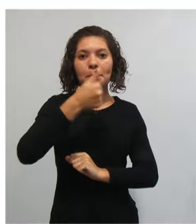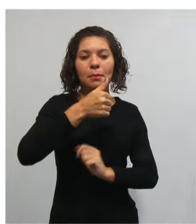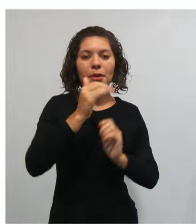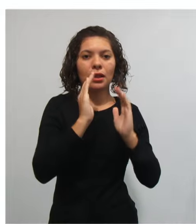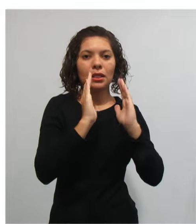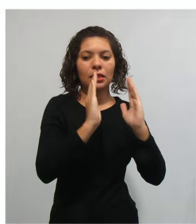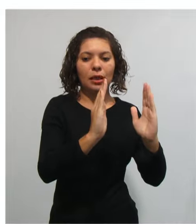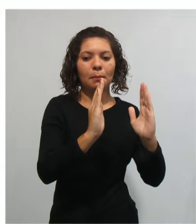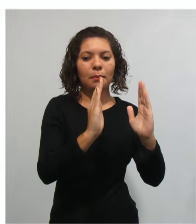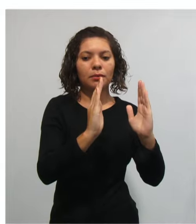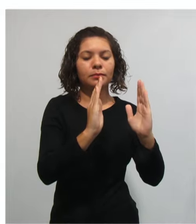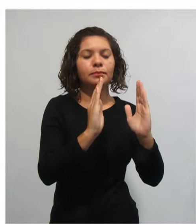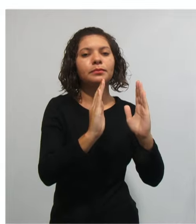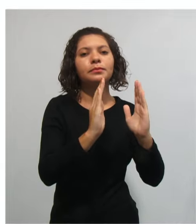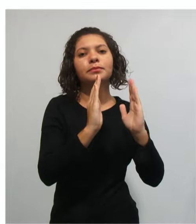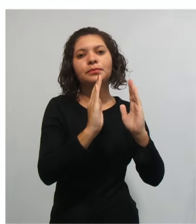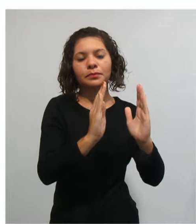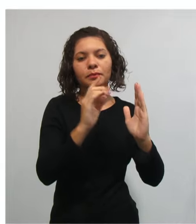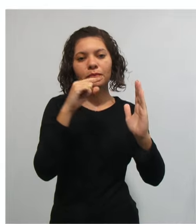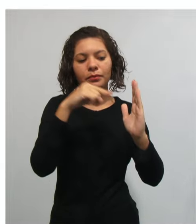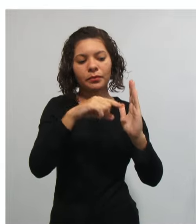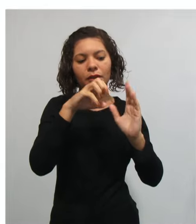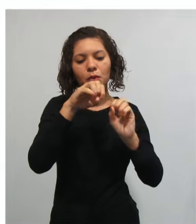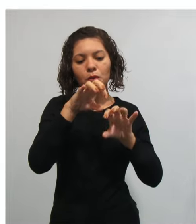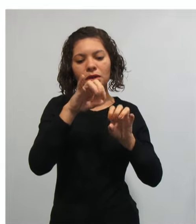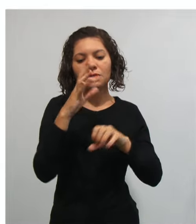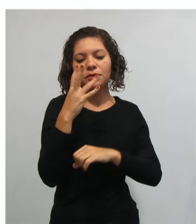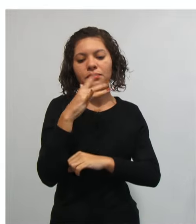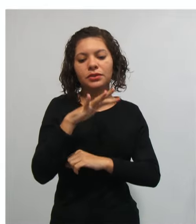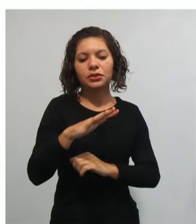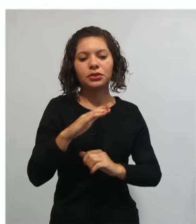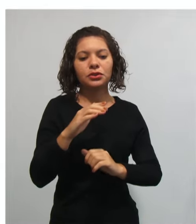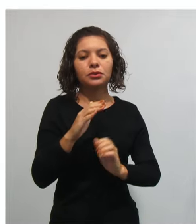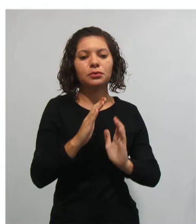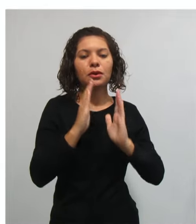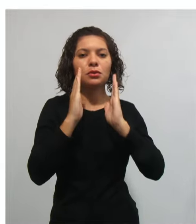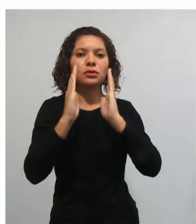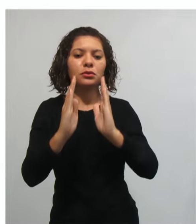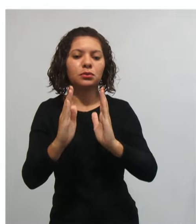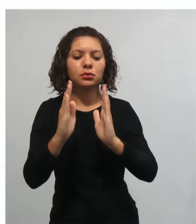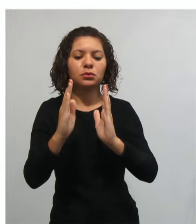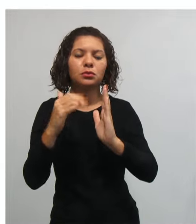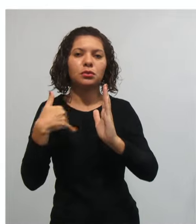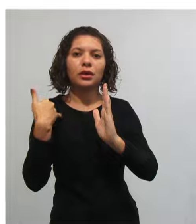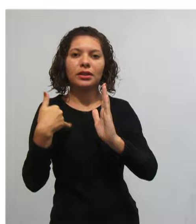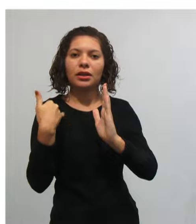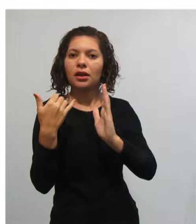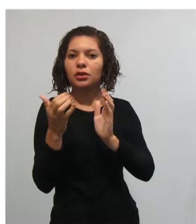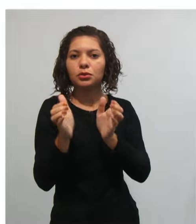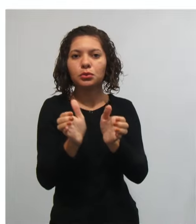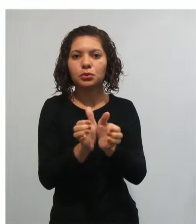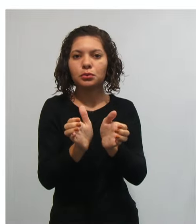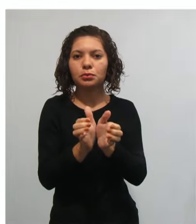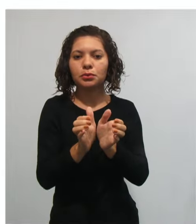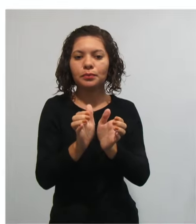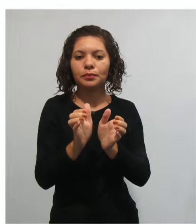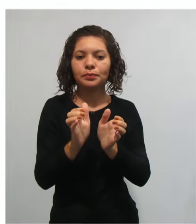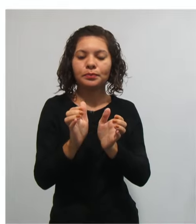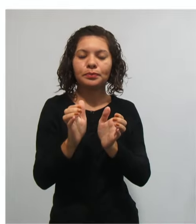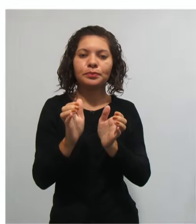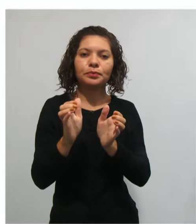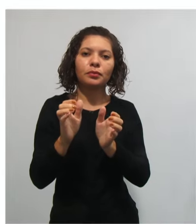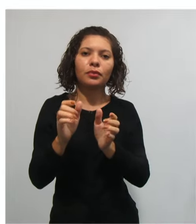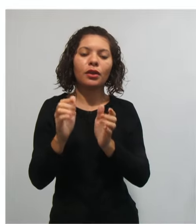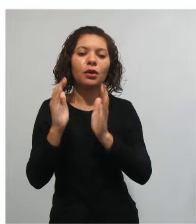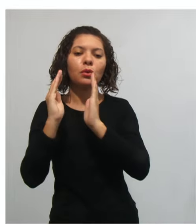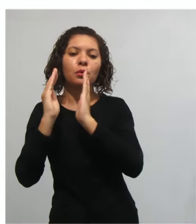em relação à etapa educação infantil no caso o segundo é com relação ao grupo de faixa etária o terceiro é